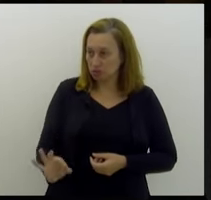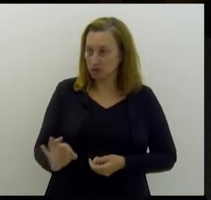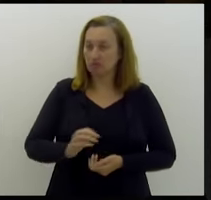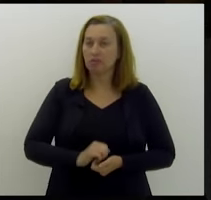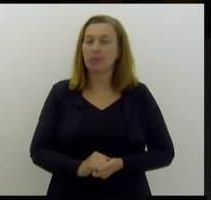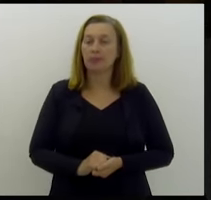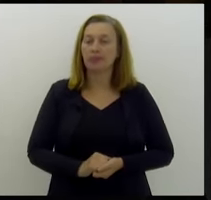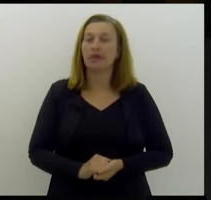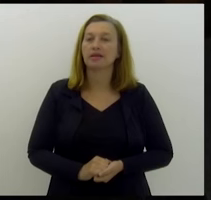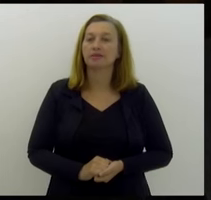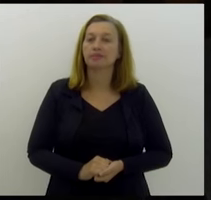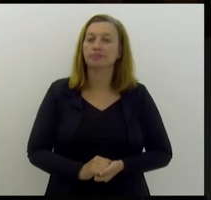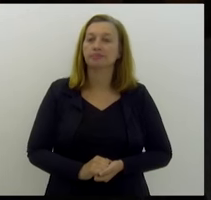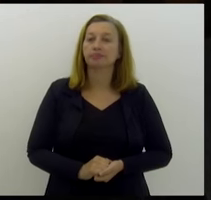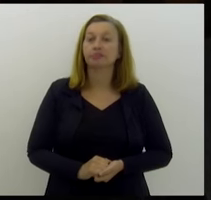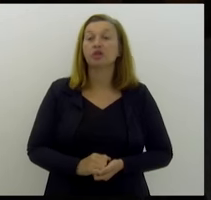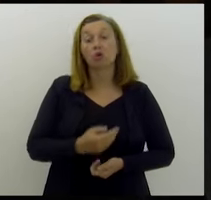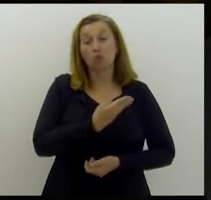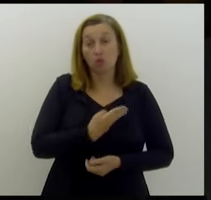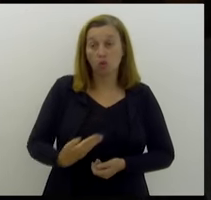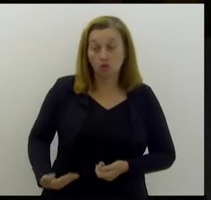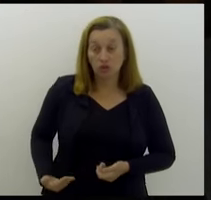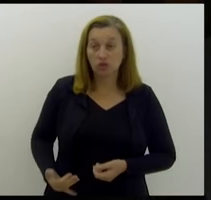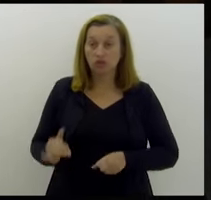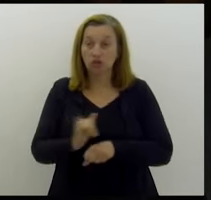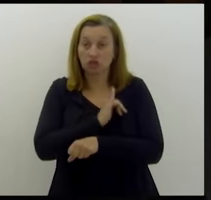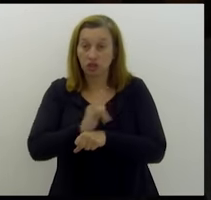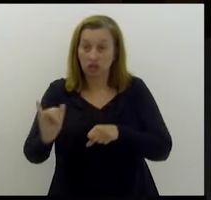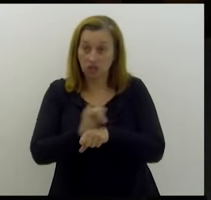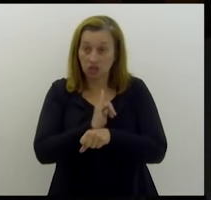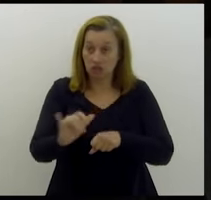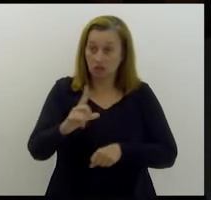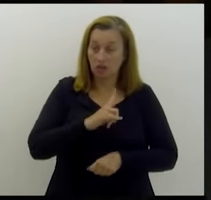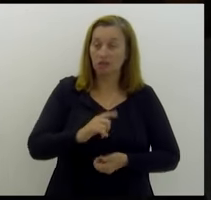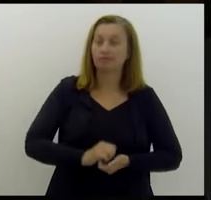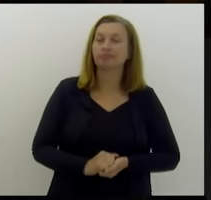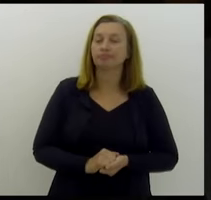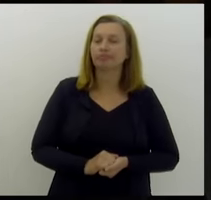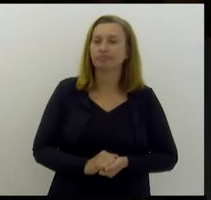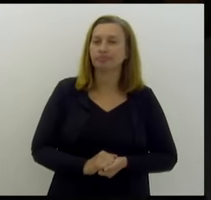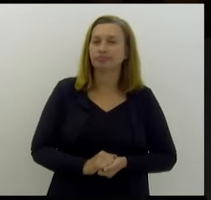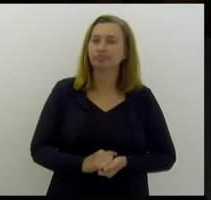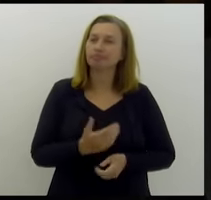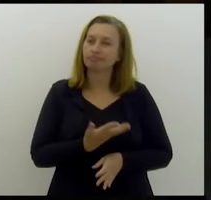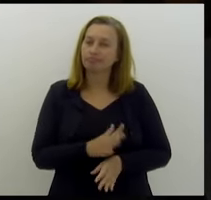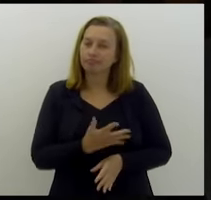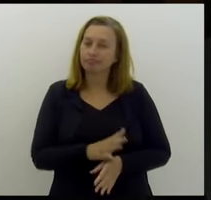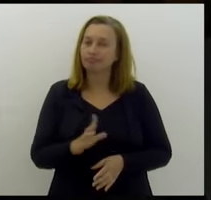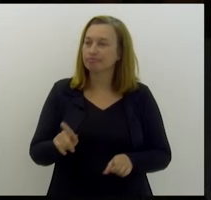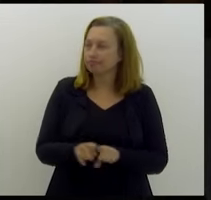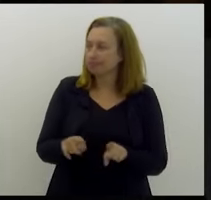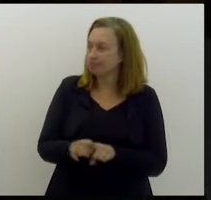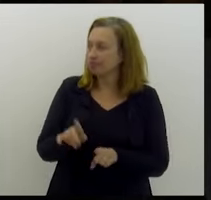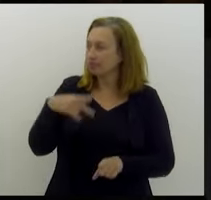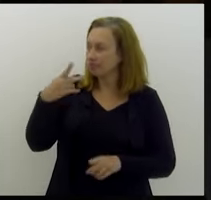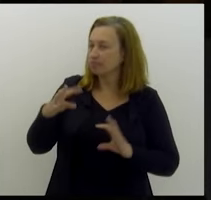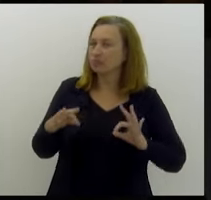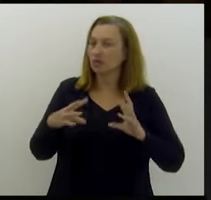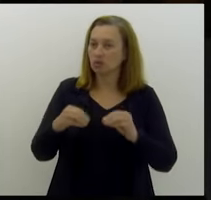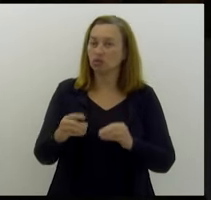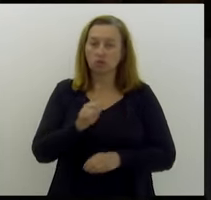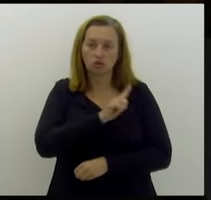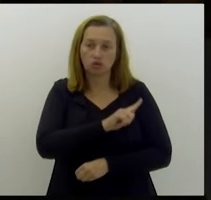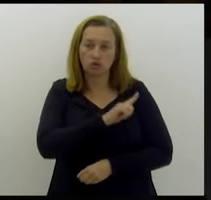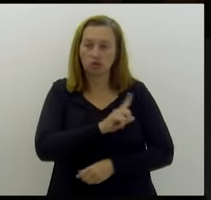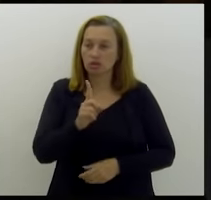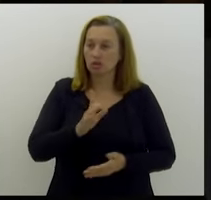2% se o governo estabelece esse mecanismo ele vai na prática poder dizer para todos os gestores que não gastem e